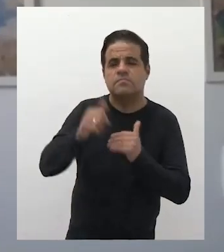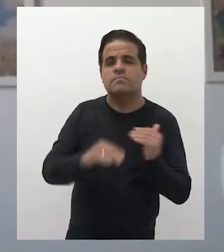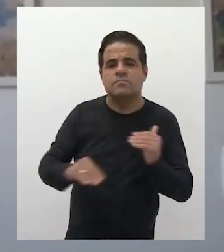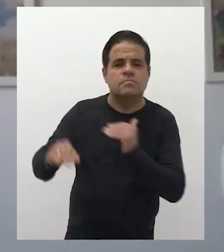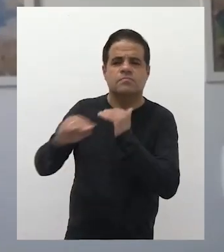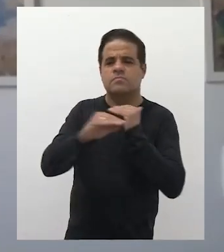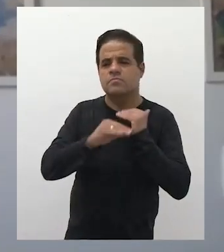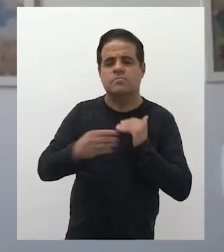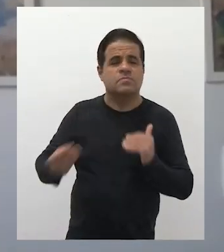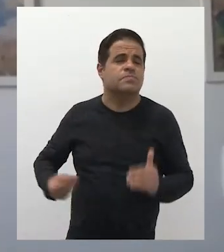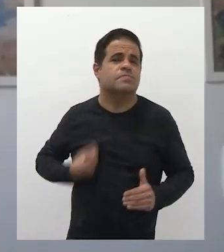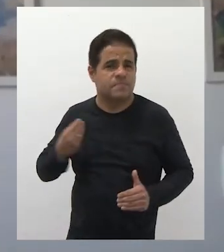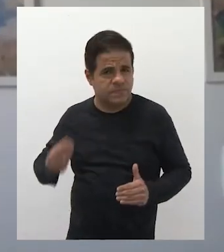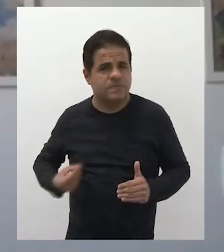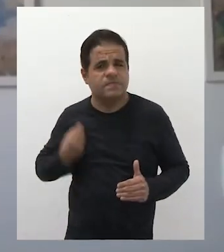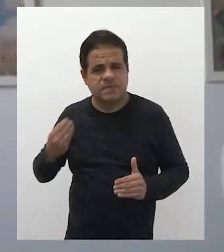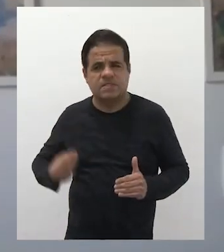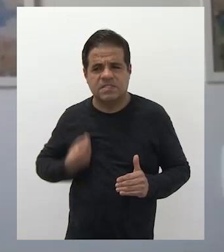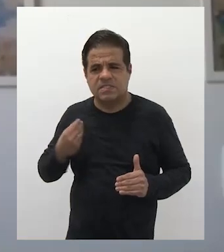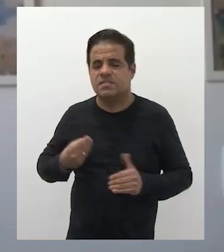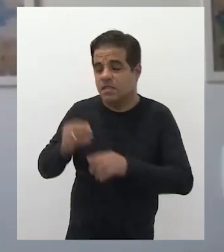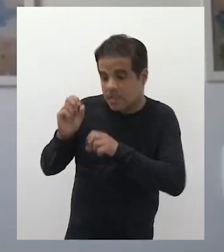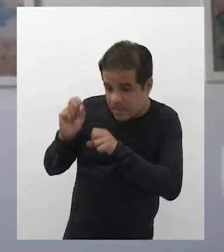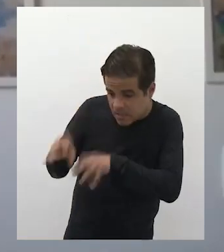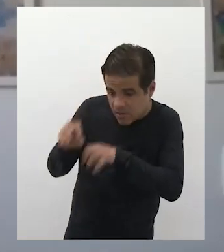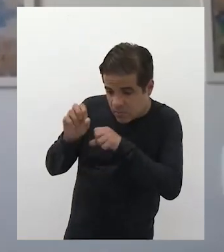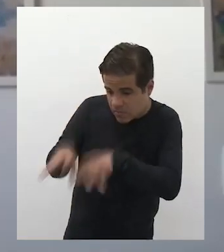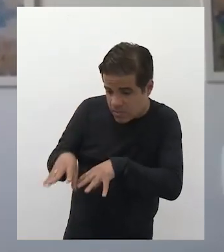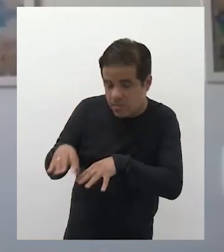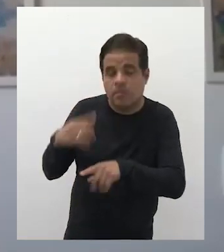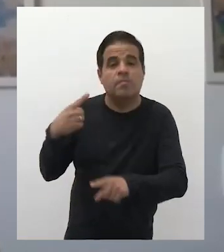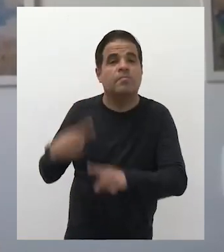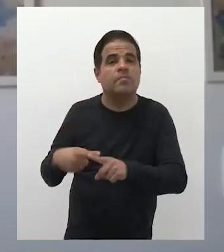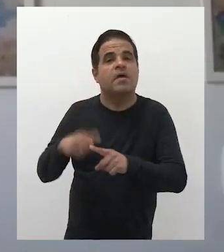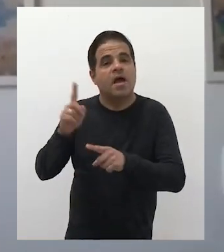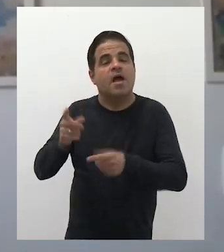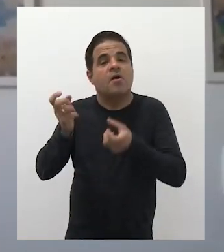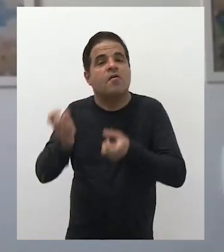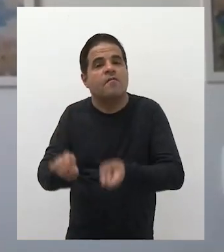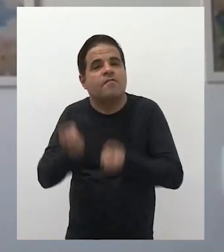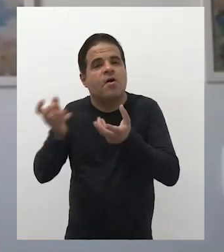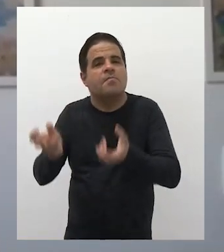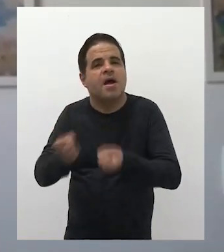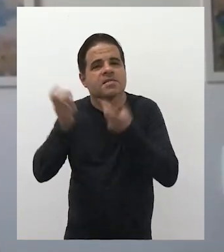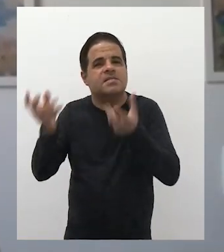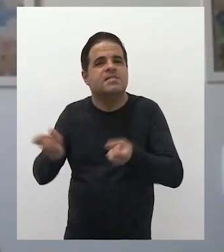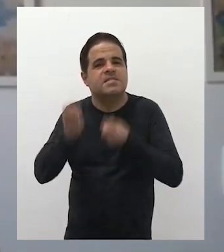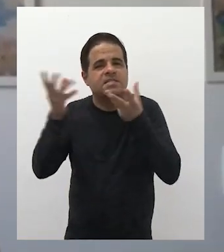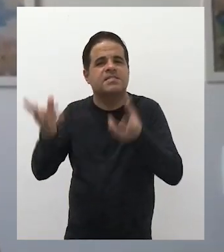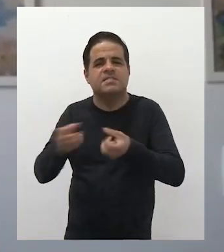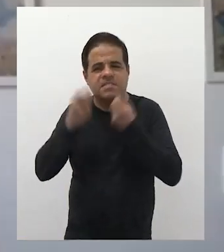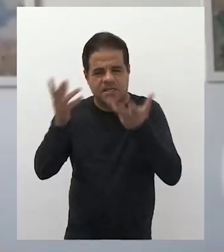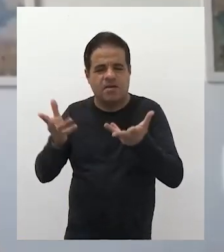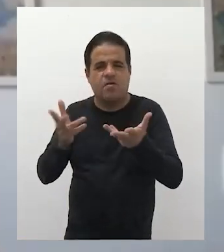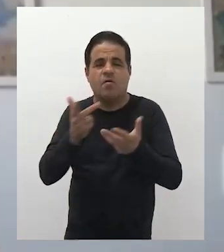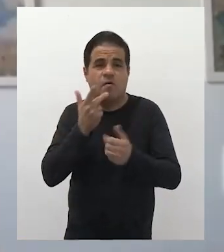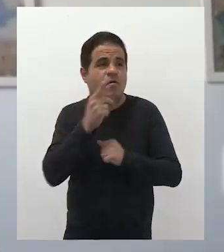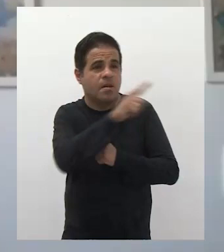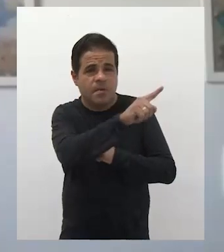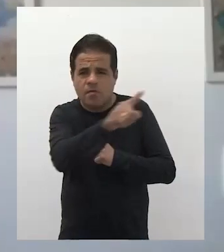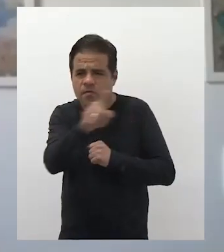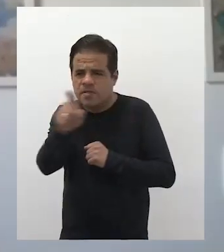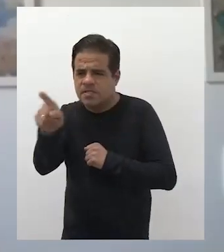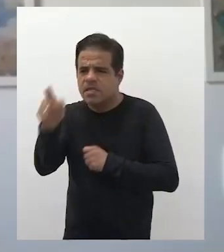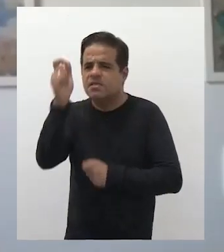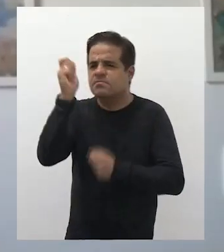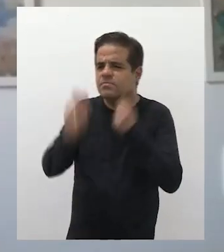vida e, sobretudo, na educação, porque é informação. Eu falei para vocês a respeito,